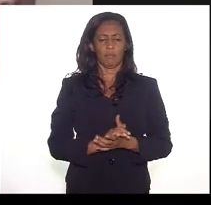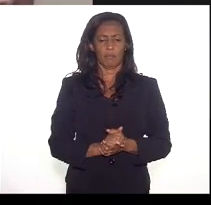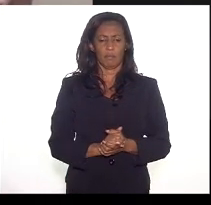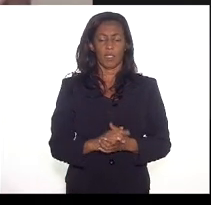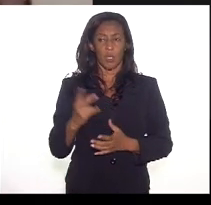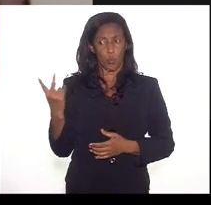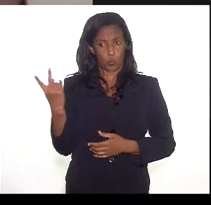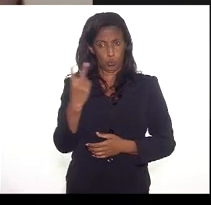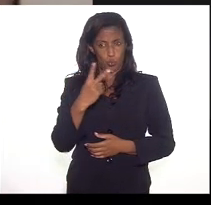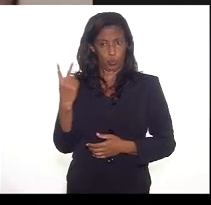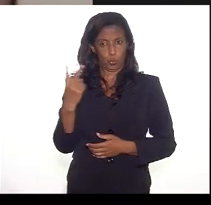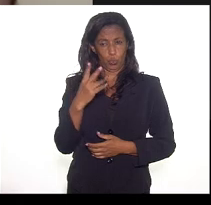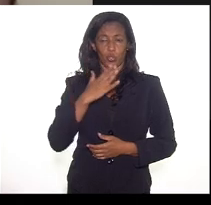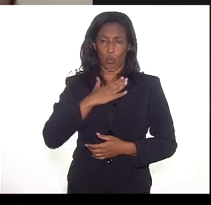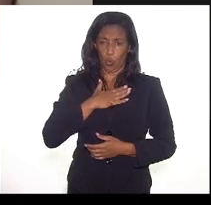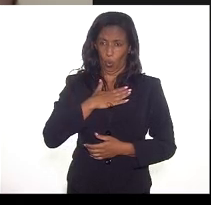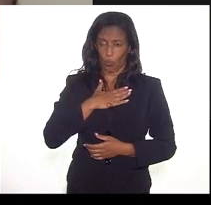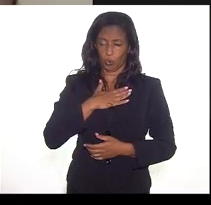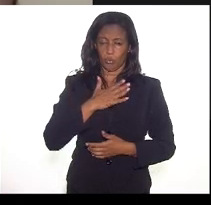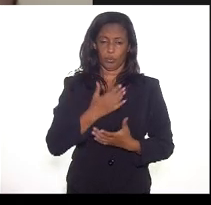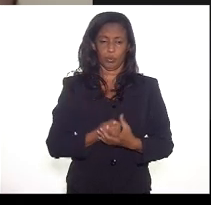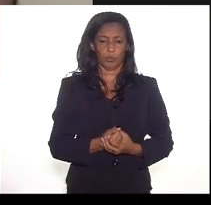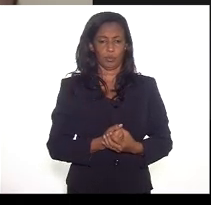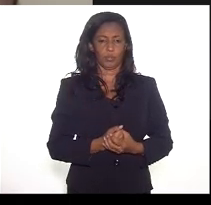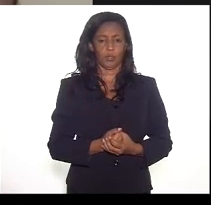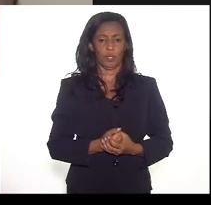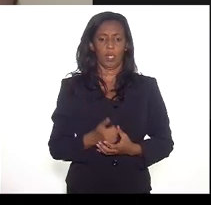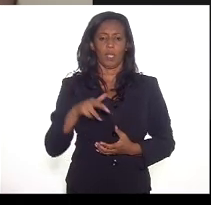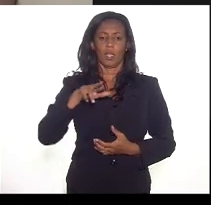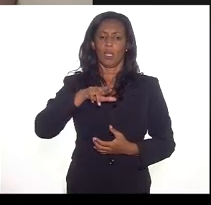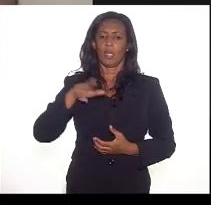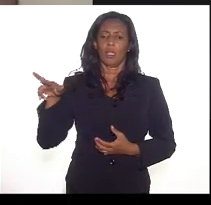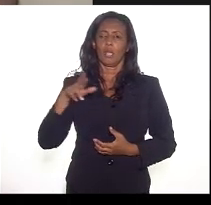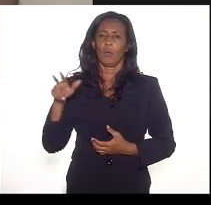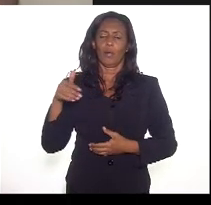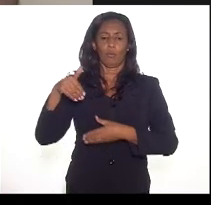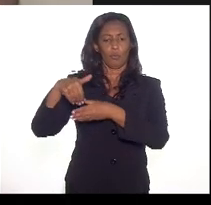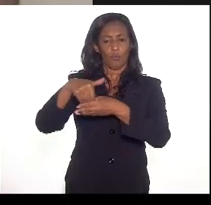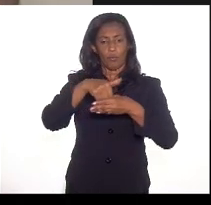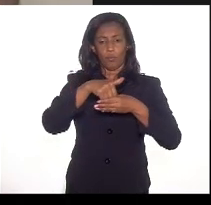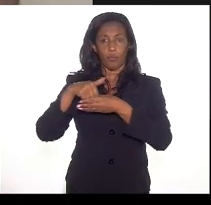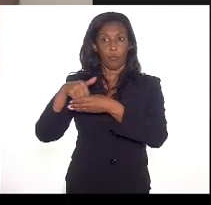com os dois, que gosto muito, que não deveria ser votado com